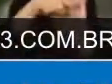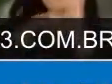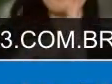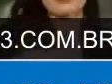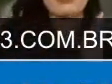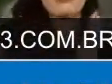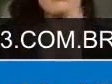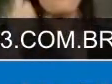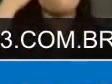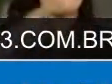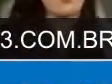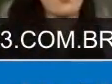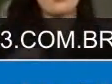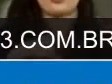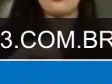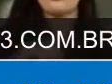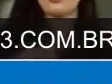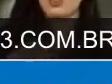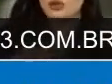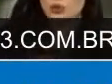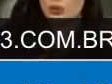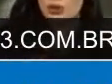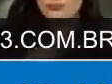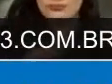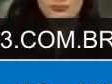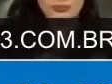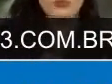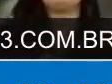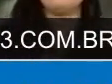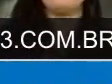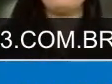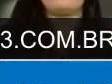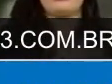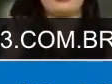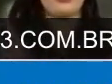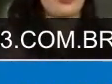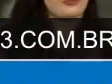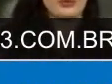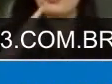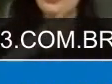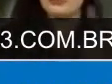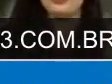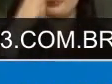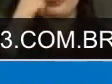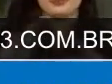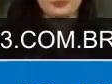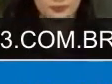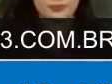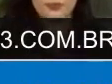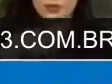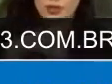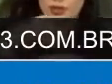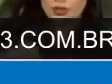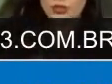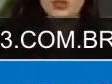que lotes comprovadamente contaminados de propileno glicol sejam usados em alimentos para humanos. A orientação